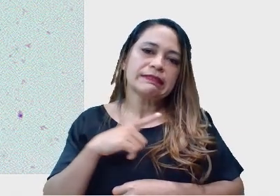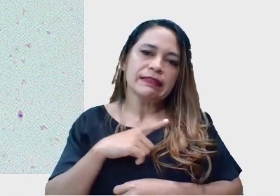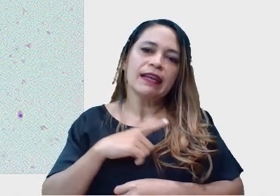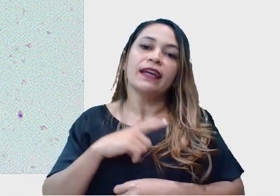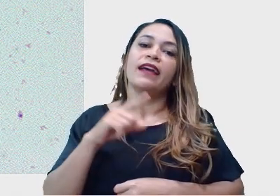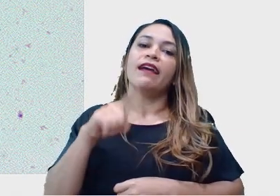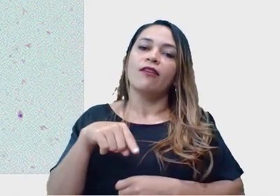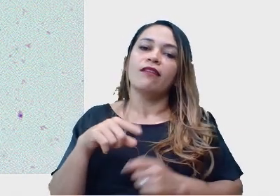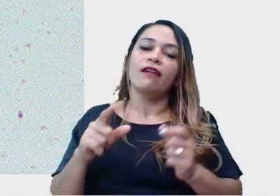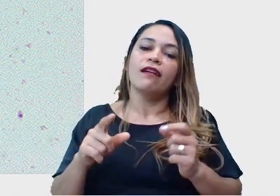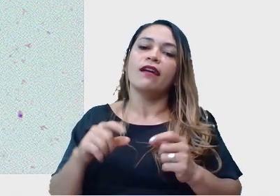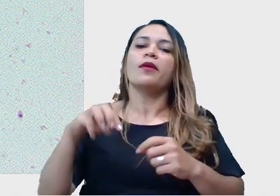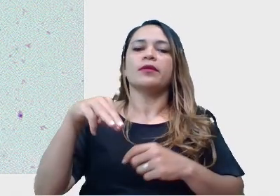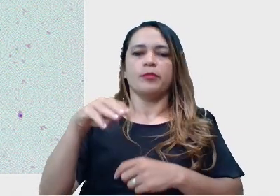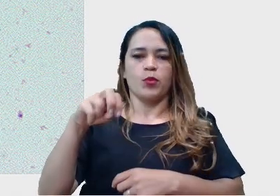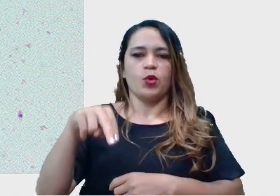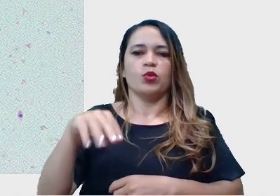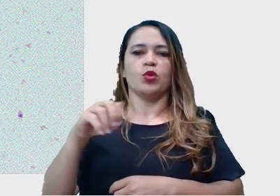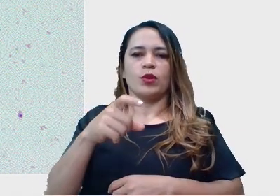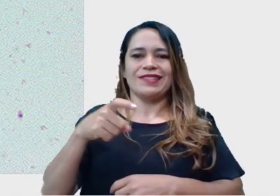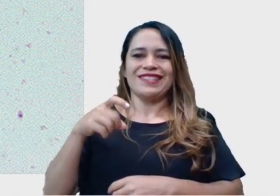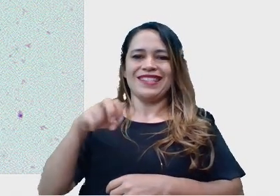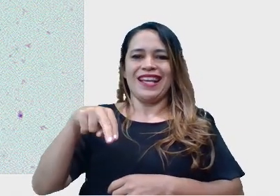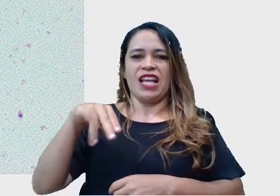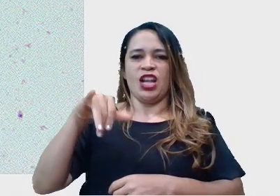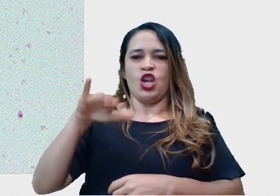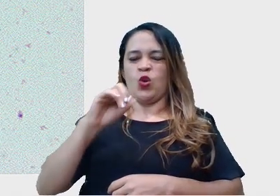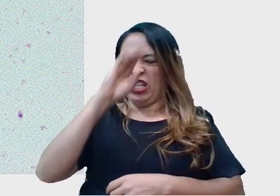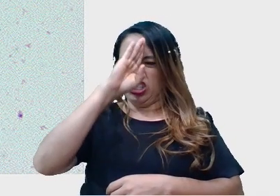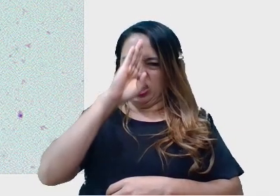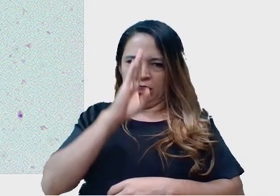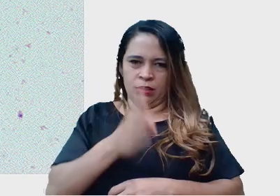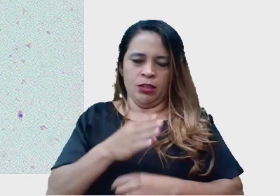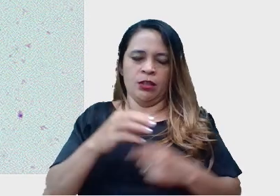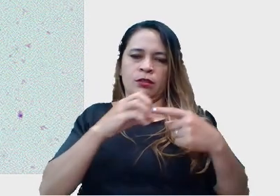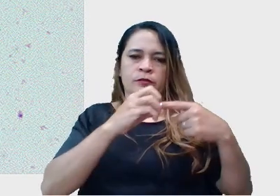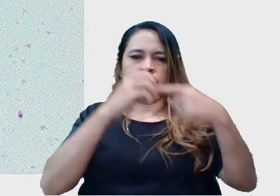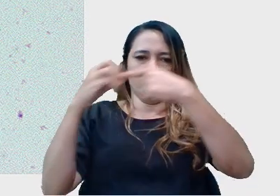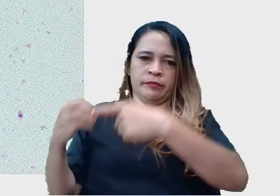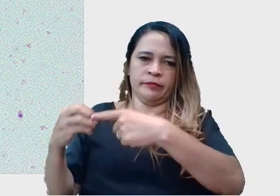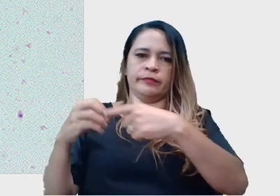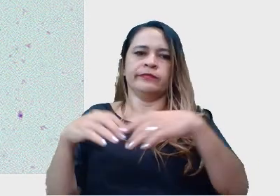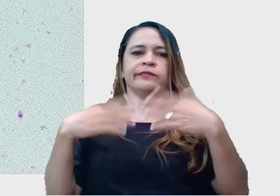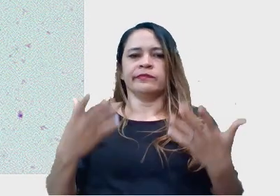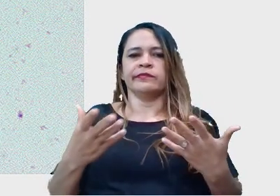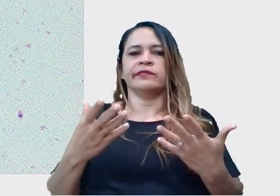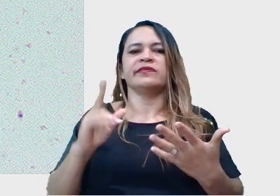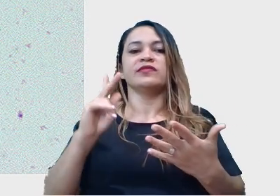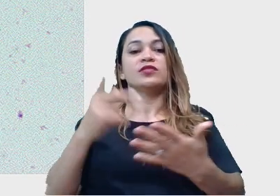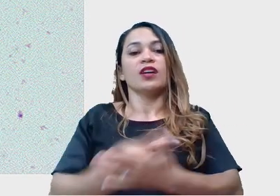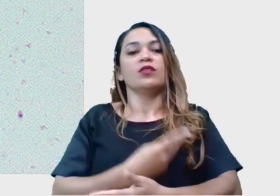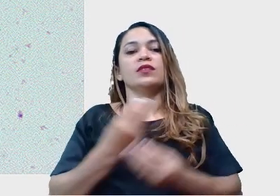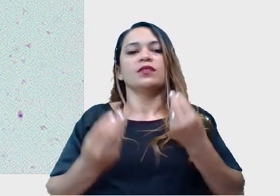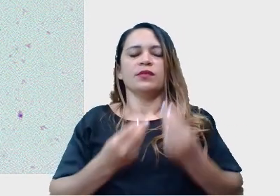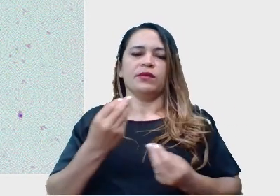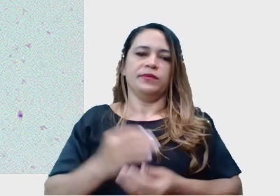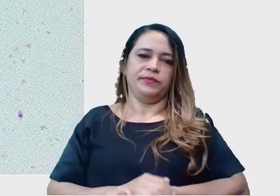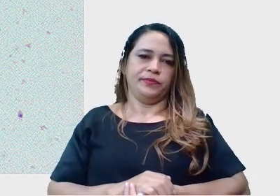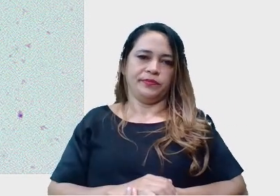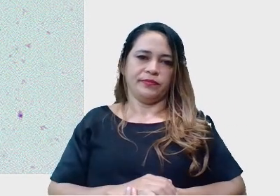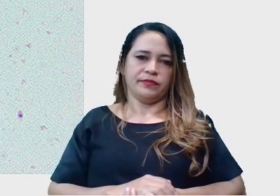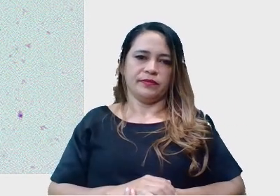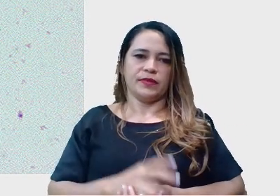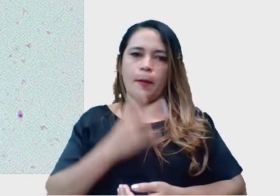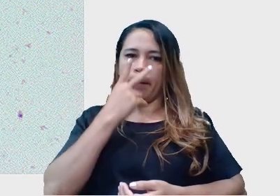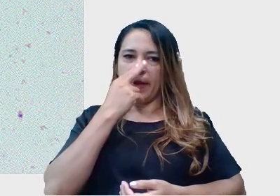sendo monoxênico, eu pego por contato direto com o protozoário. Os sintomas, esse protozoário é parecido, mas ele fica